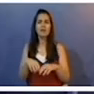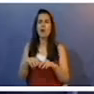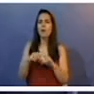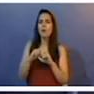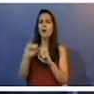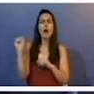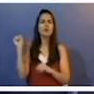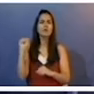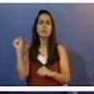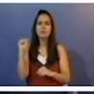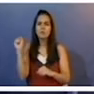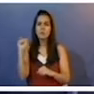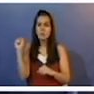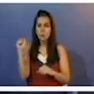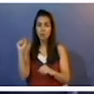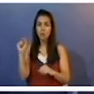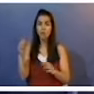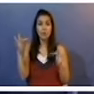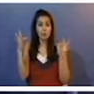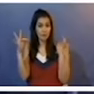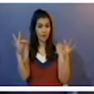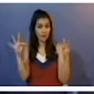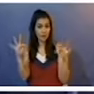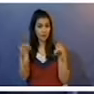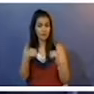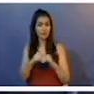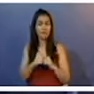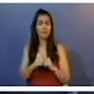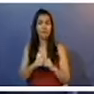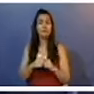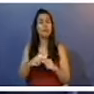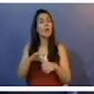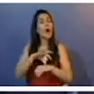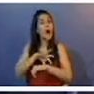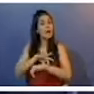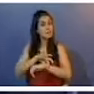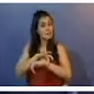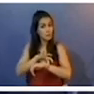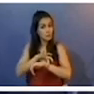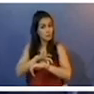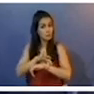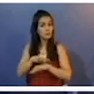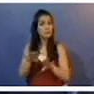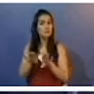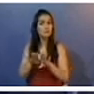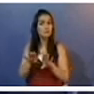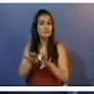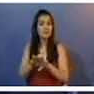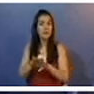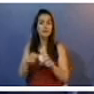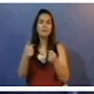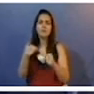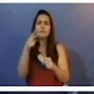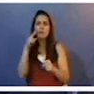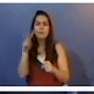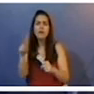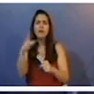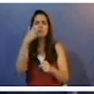Normas Técnicas, a responsabilidade da segurança envolve também os fabricantes